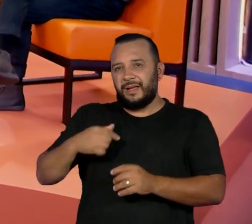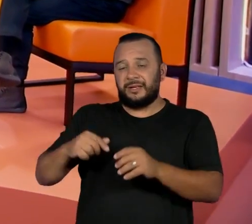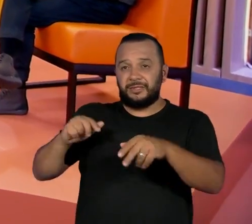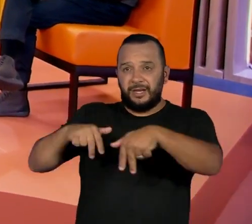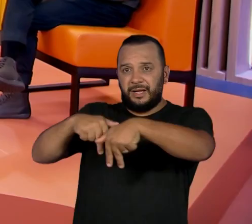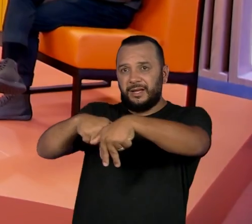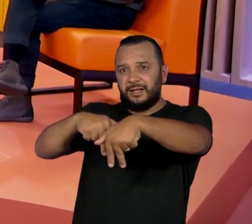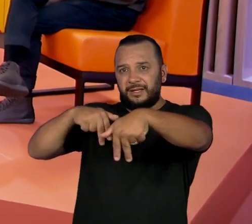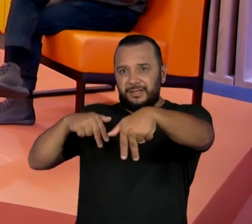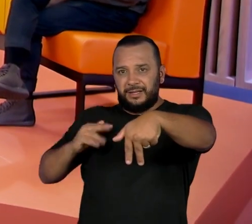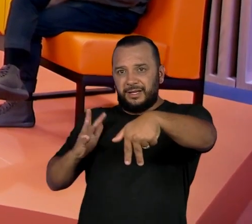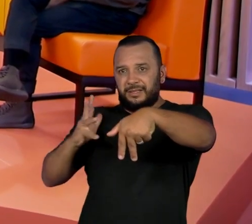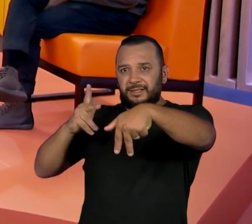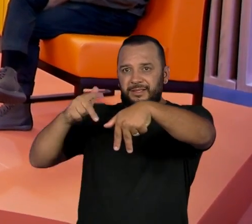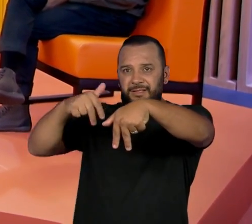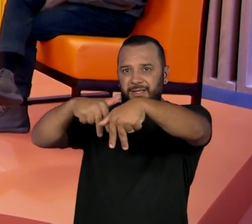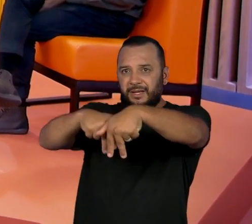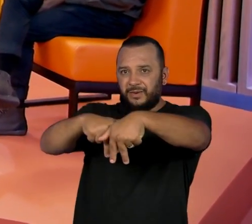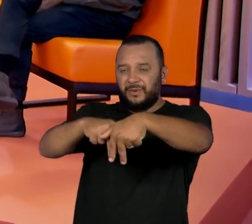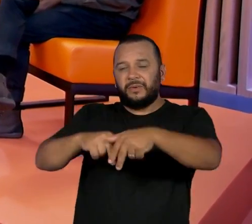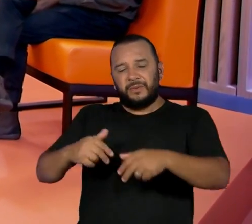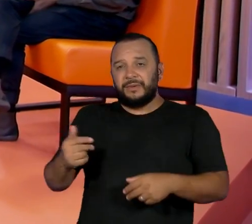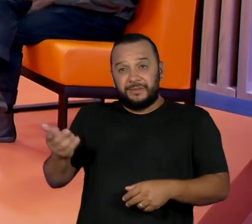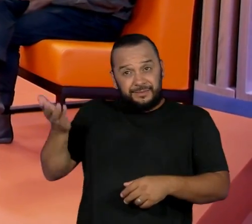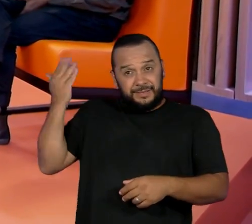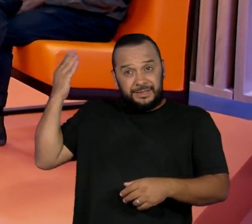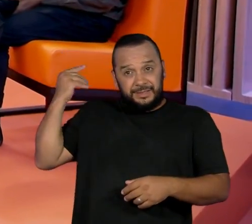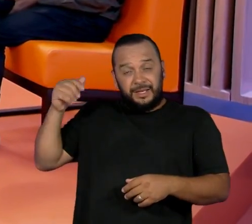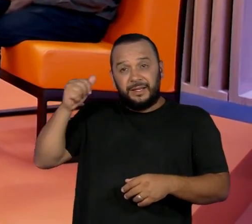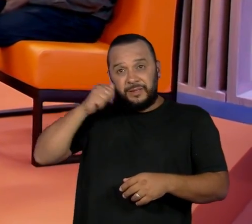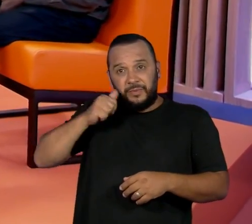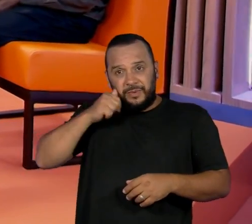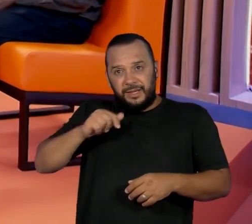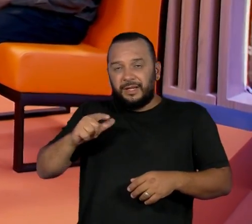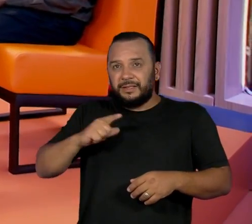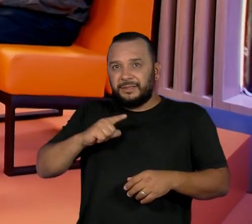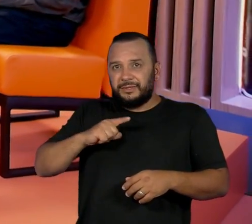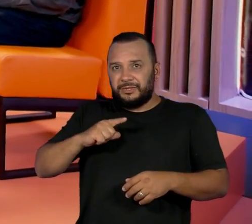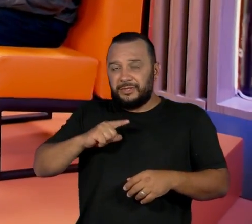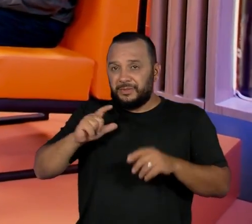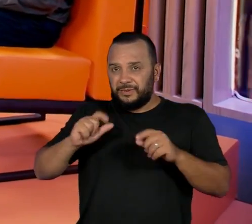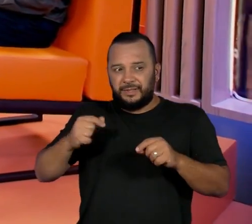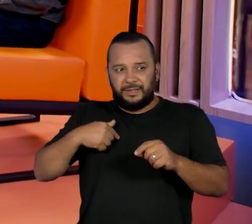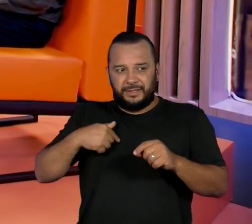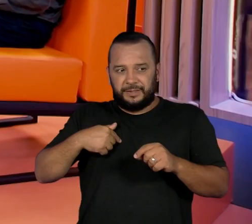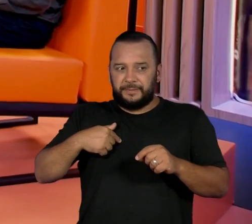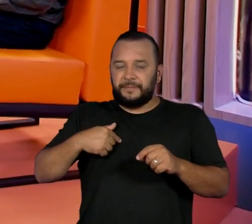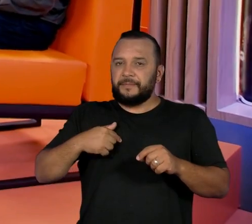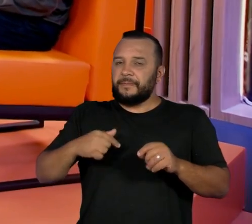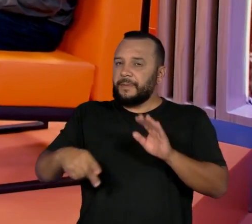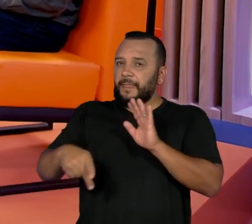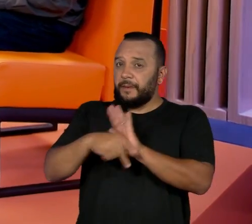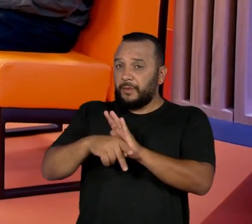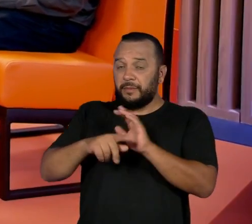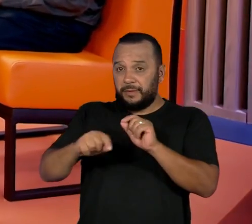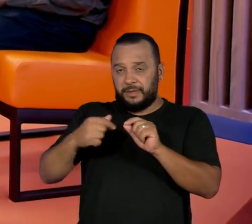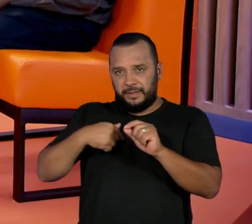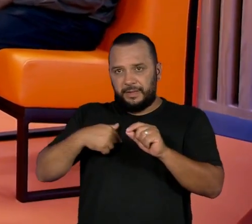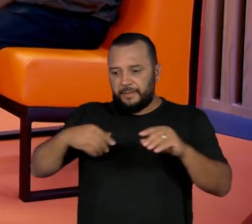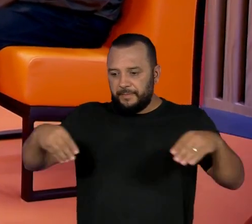Aquelas mulheres que tiravam um pedaço do pano no transporte atlântico, né, de África até o